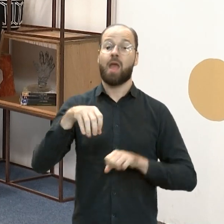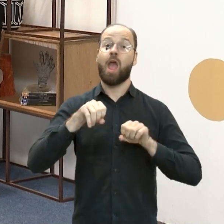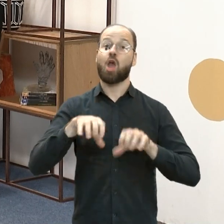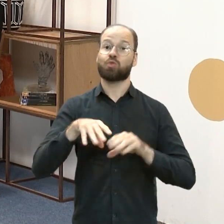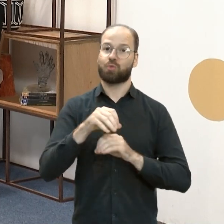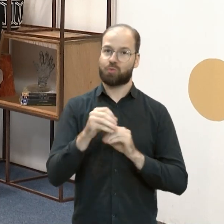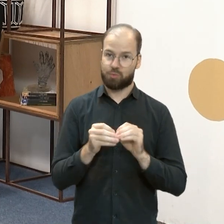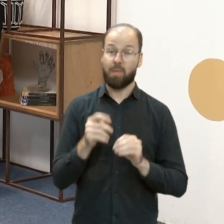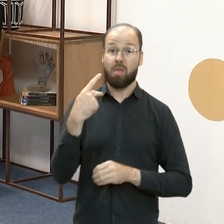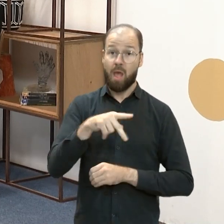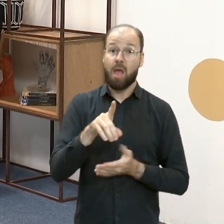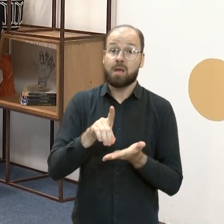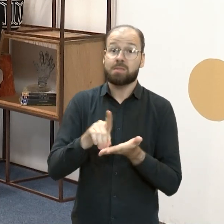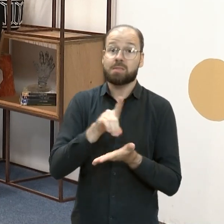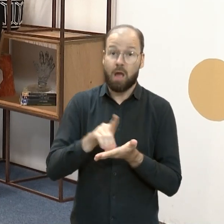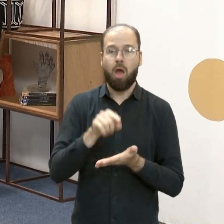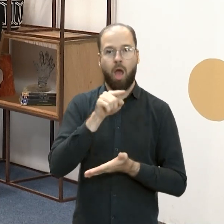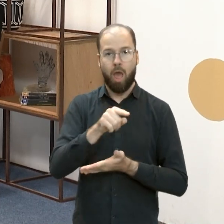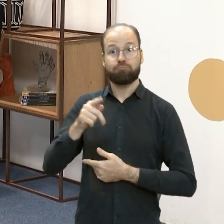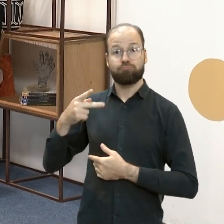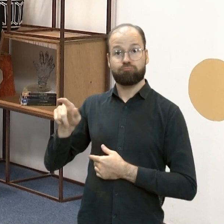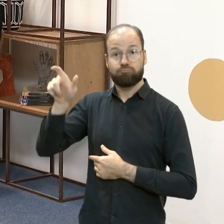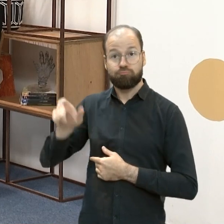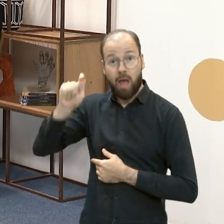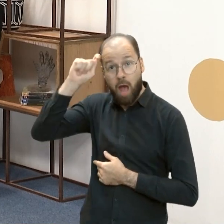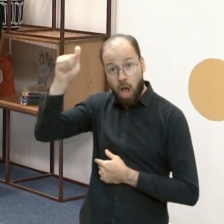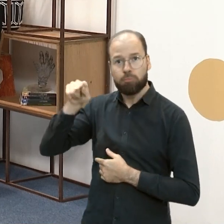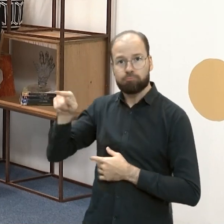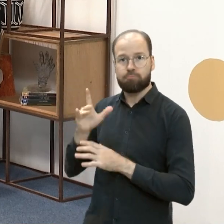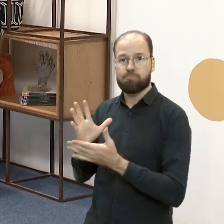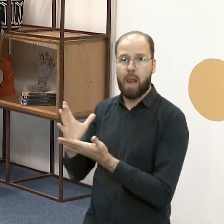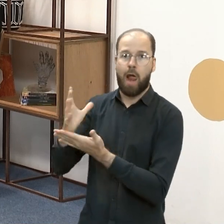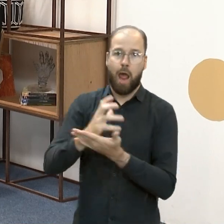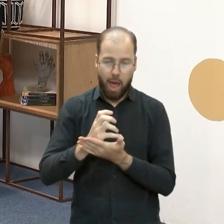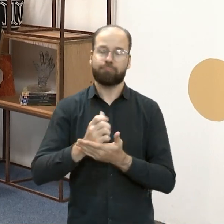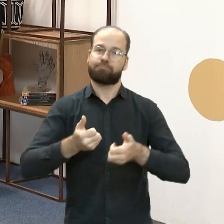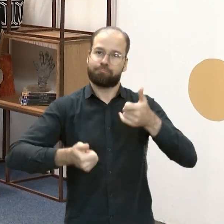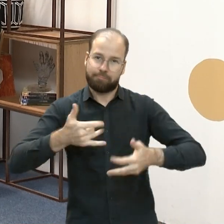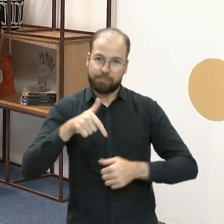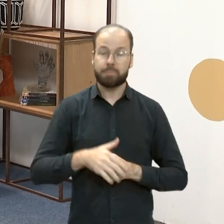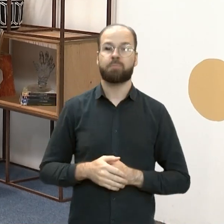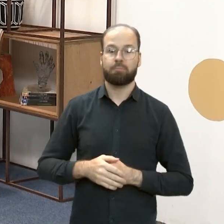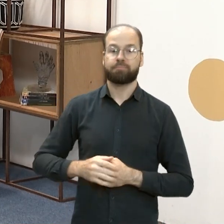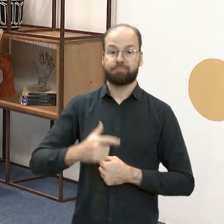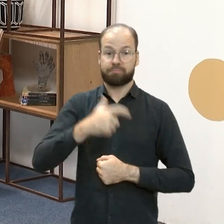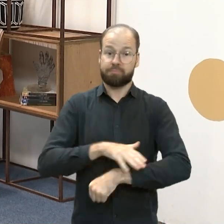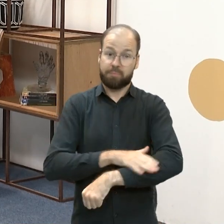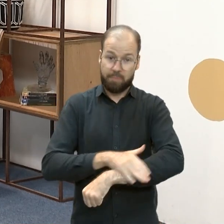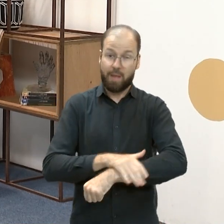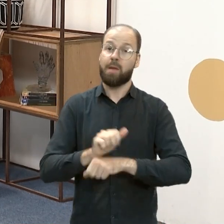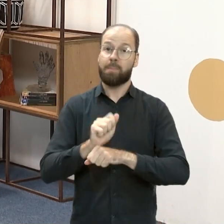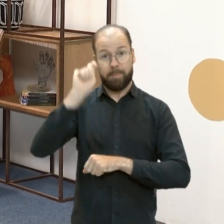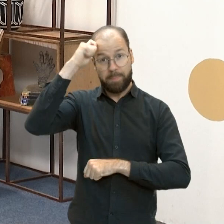Eduarda traçou a trajetória dessa autora. Ela se descreve como uma mulher negra de pele clara, com cabelos pretos ondulados e olhos